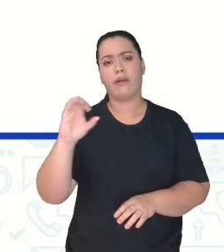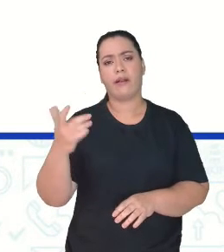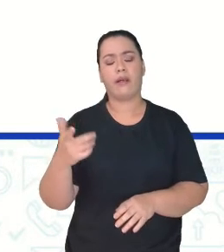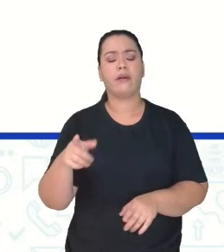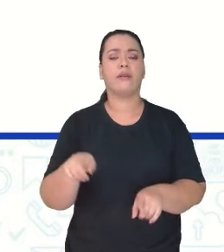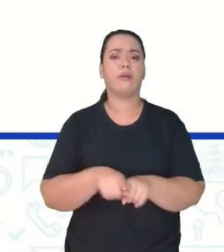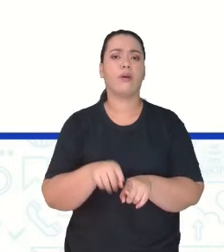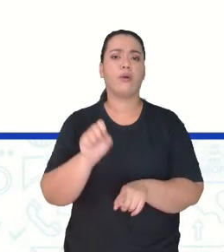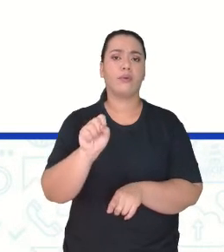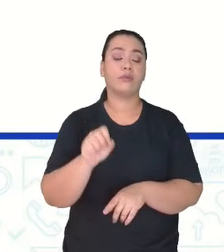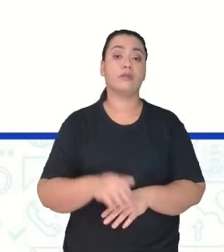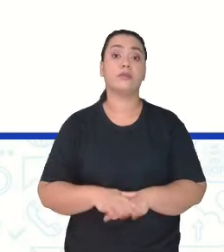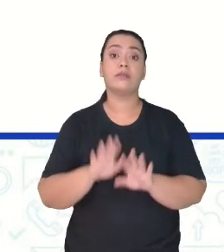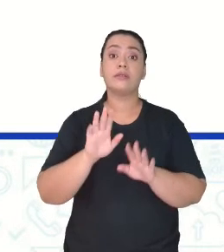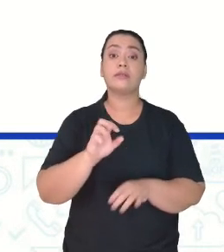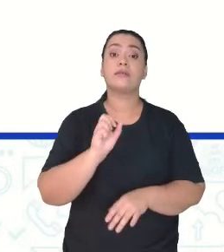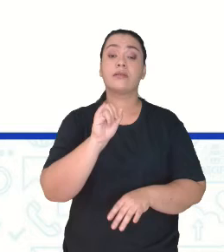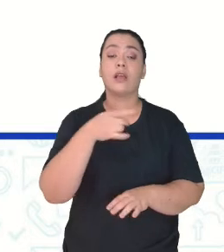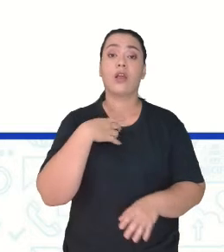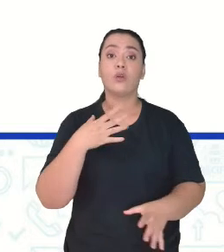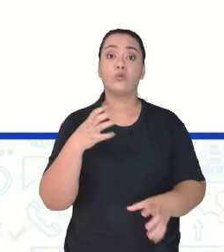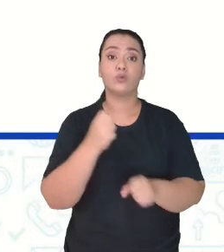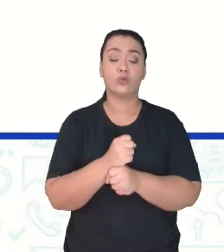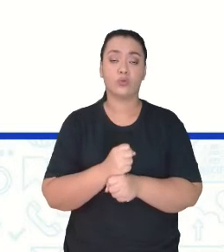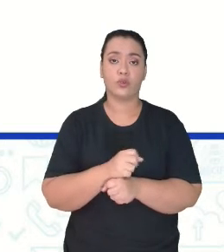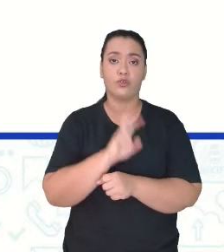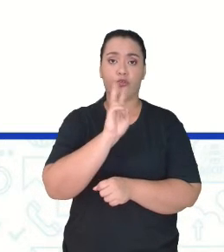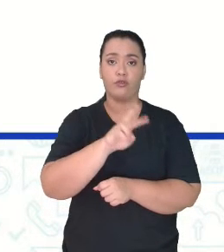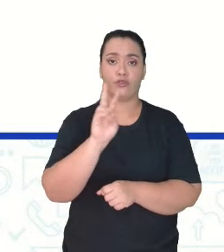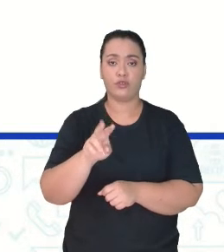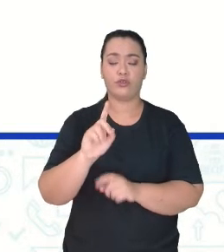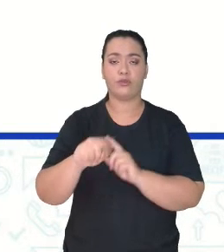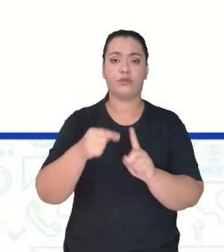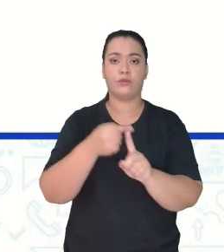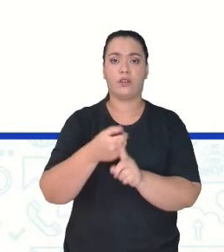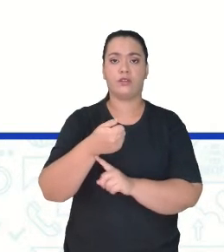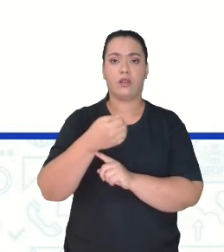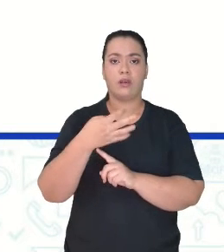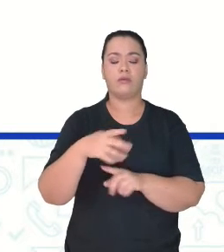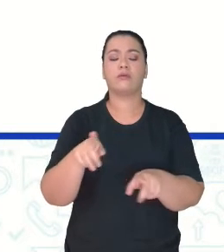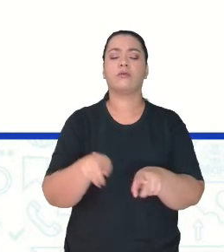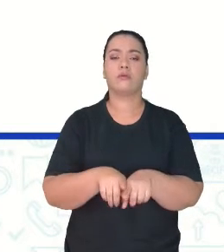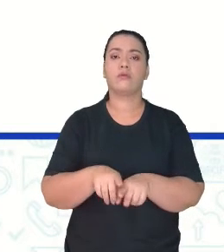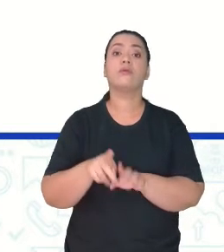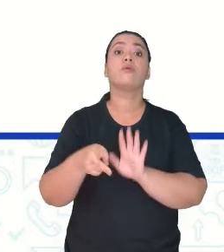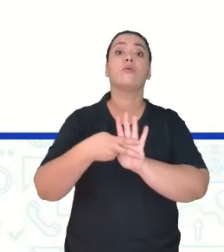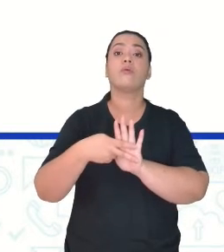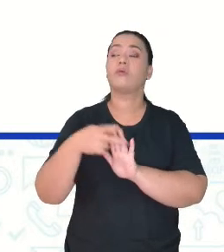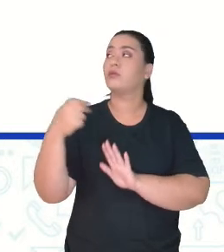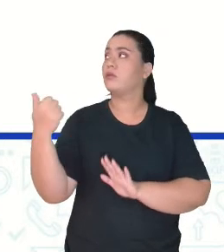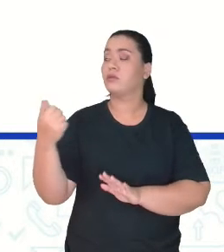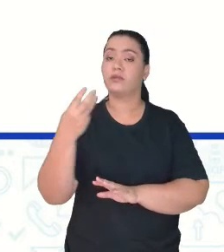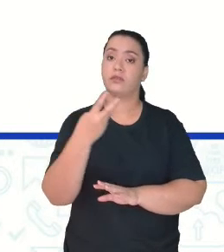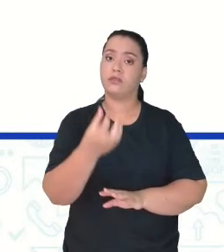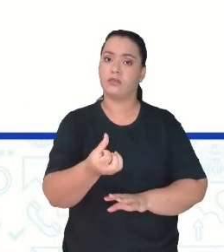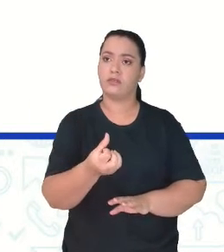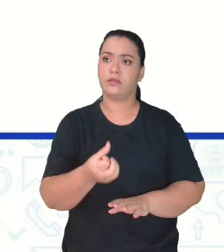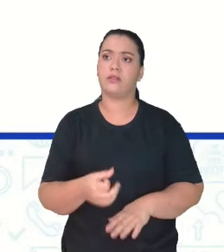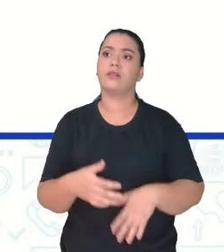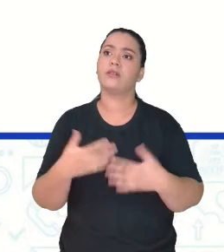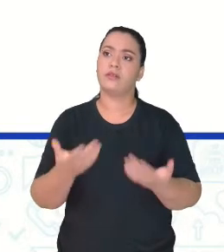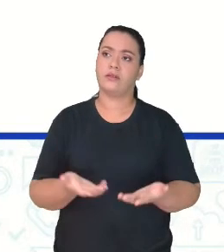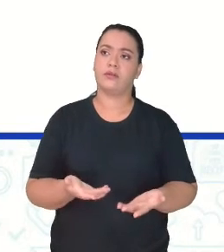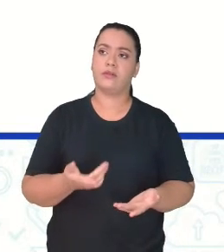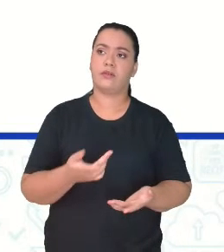8. E se eu somo o 22 mais o 14, dá igual a 36. Ou